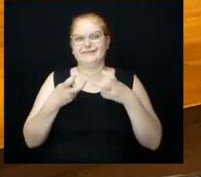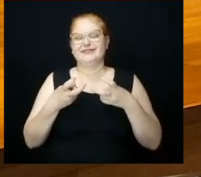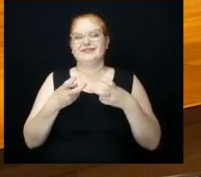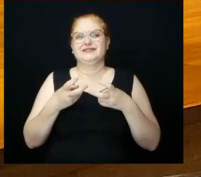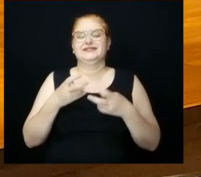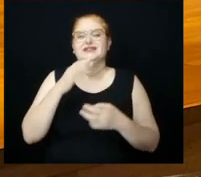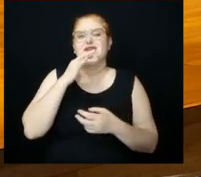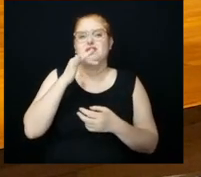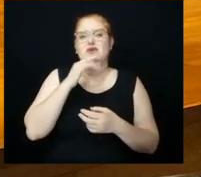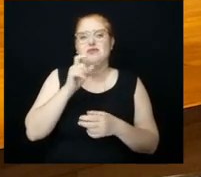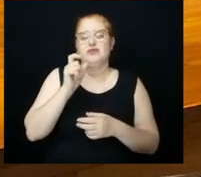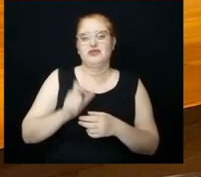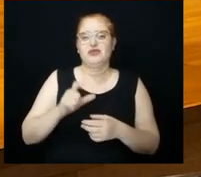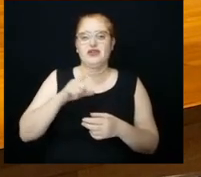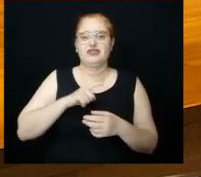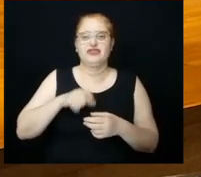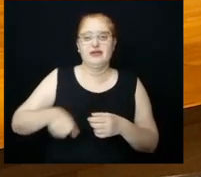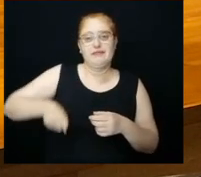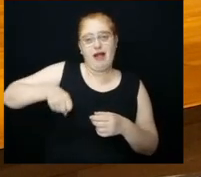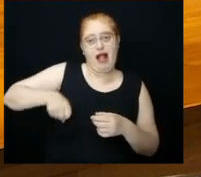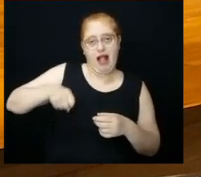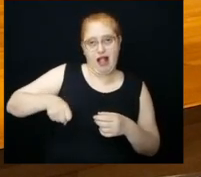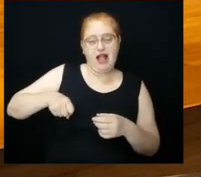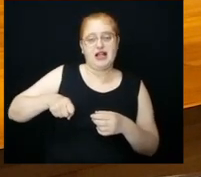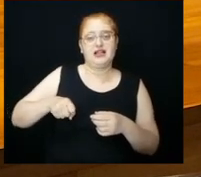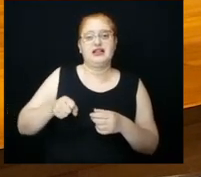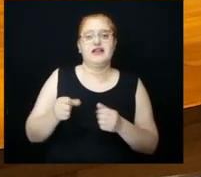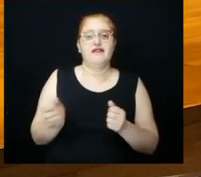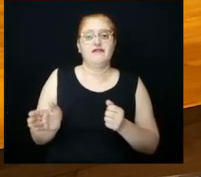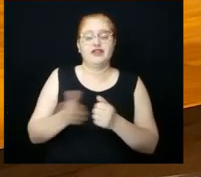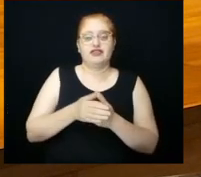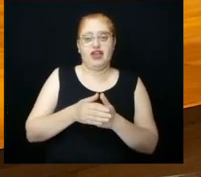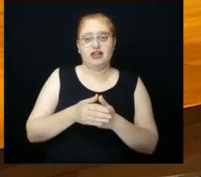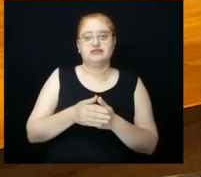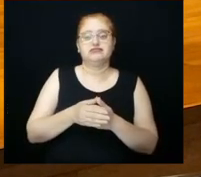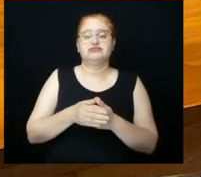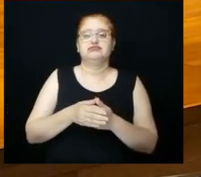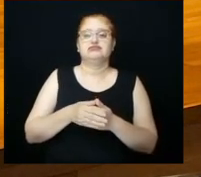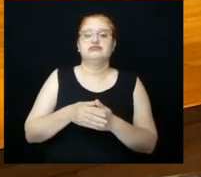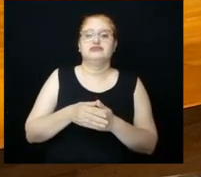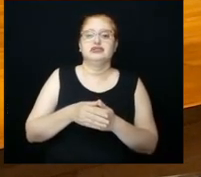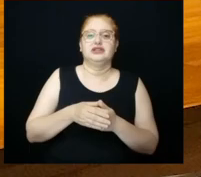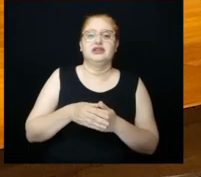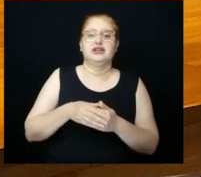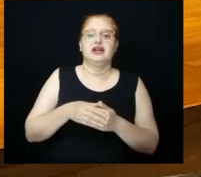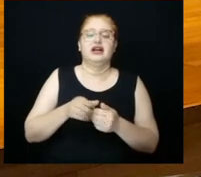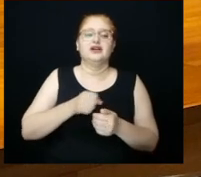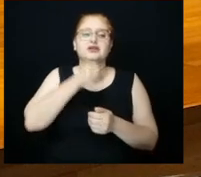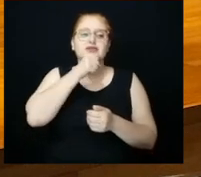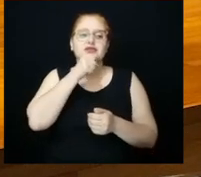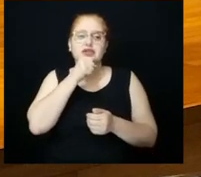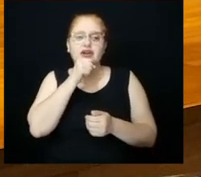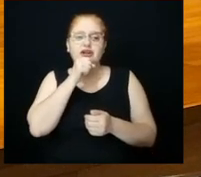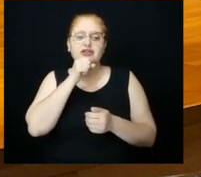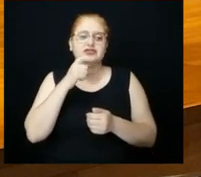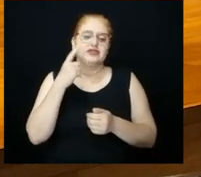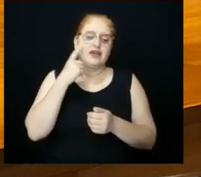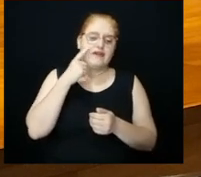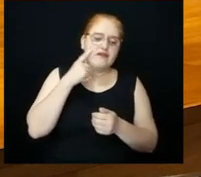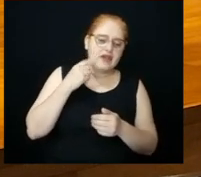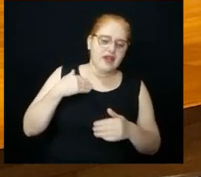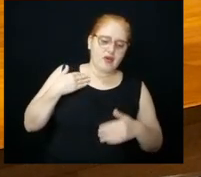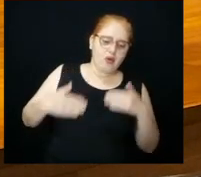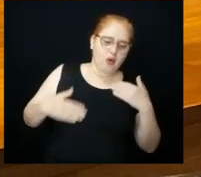cor. Junto dele estava uma mala fechada, intacta. Tuair sacode o morto com o pé, revista-lhe os bolsos, em vão.